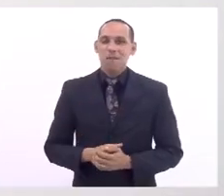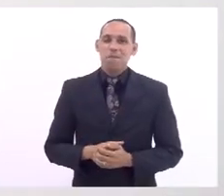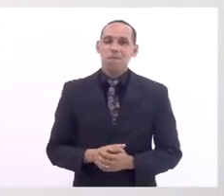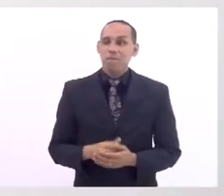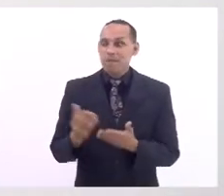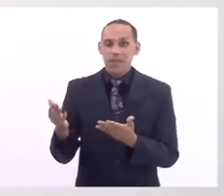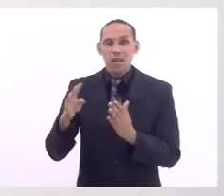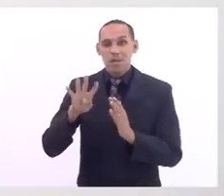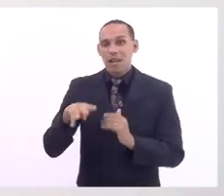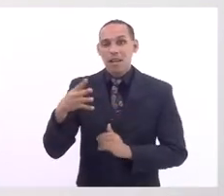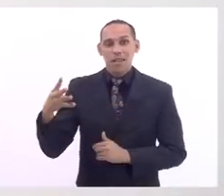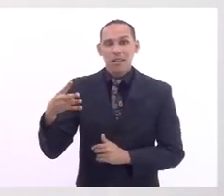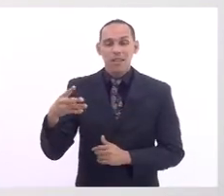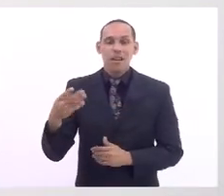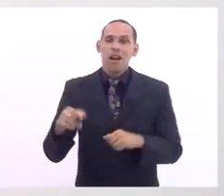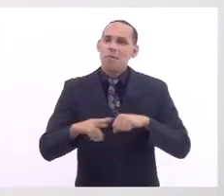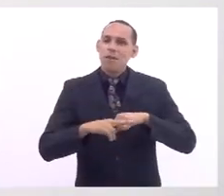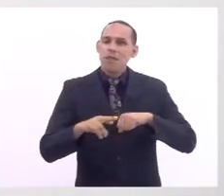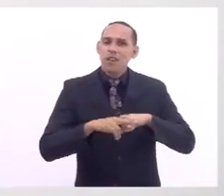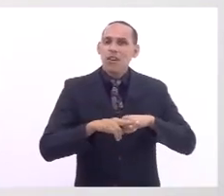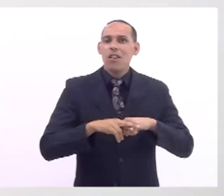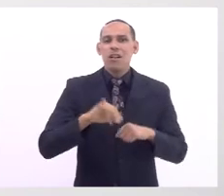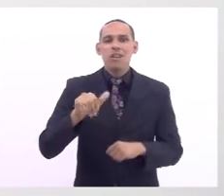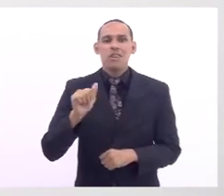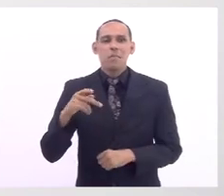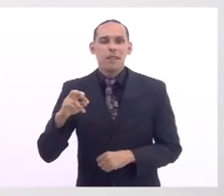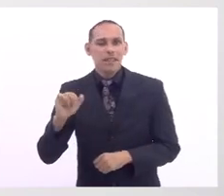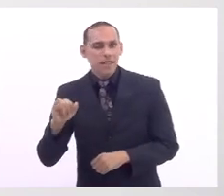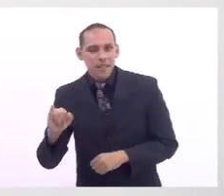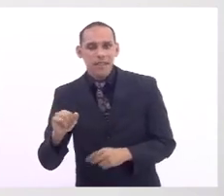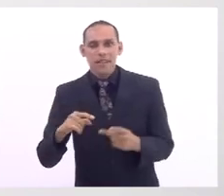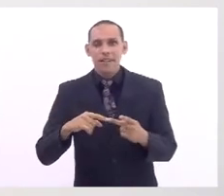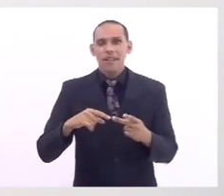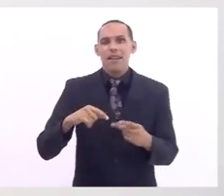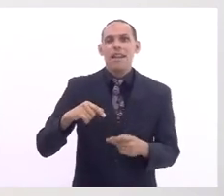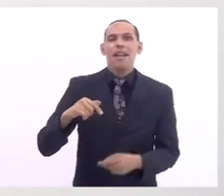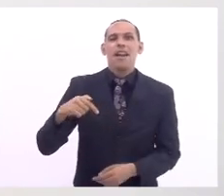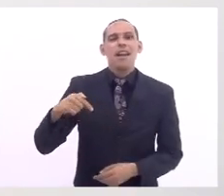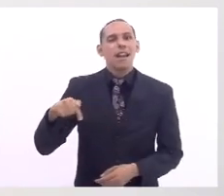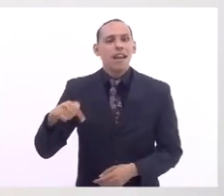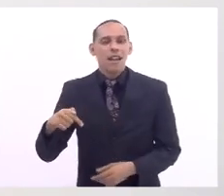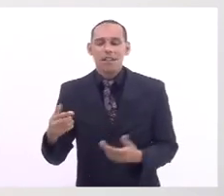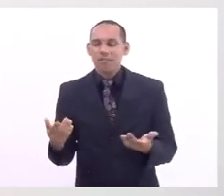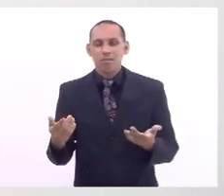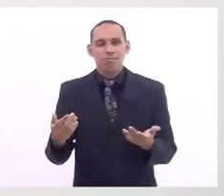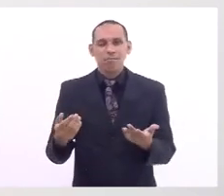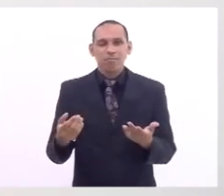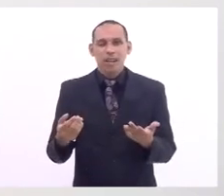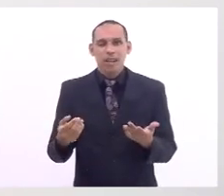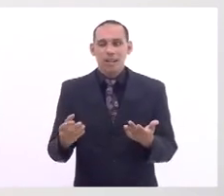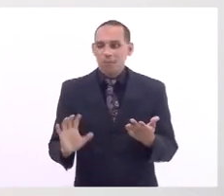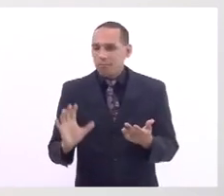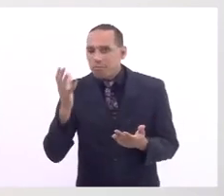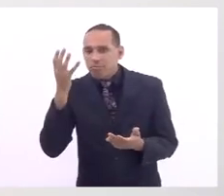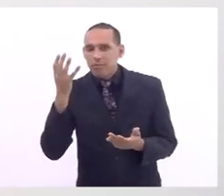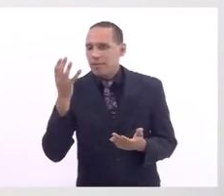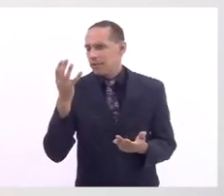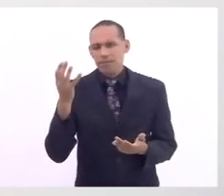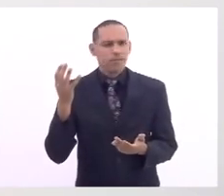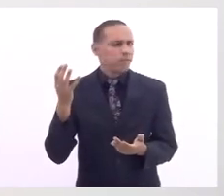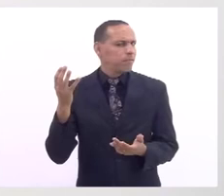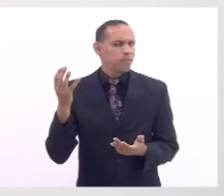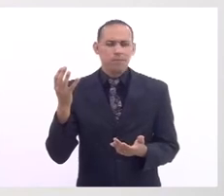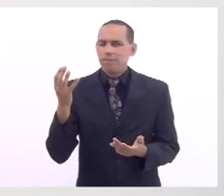valdec Belford Roxo Japeri Queimados então é essa construção isso não caiu do céu essa